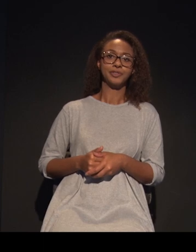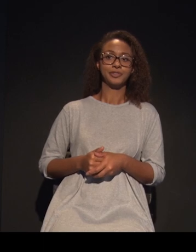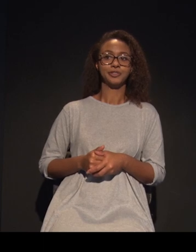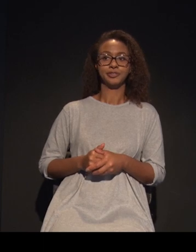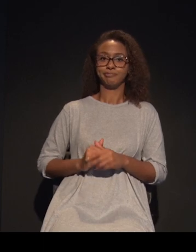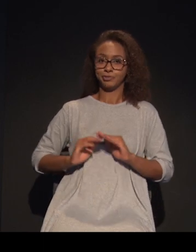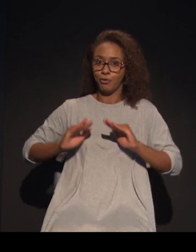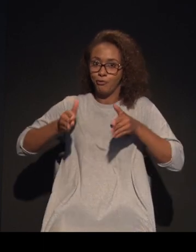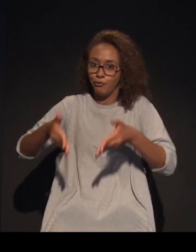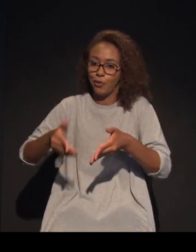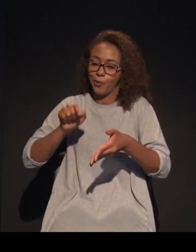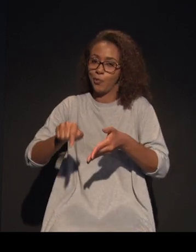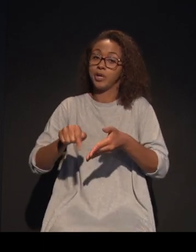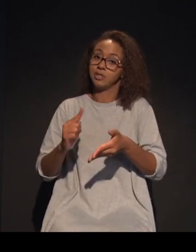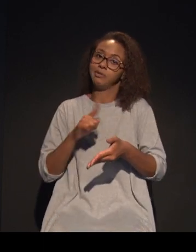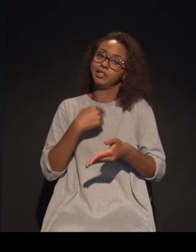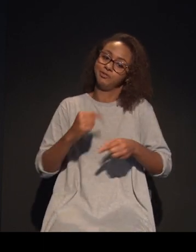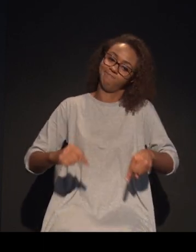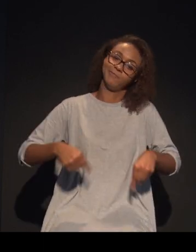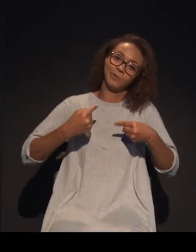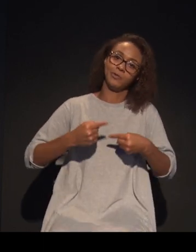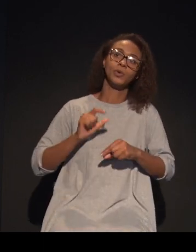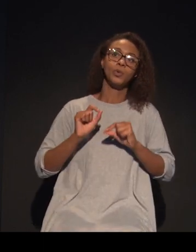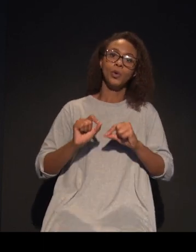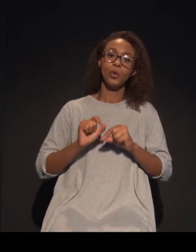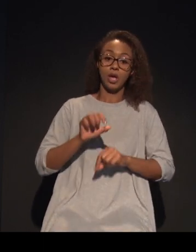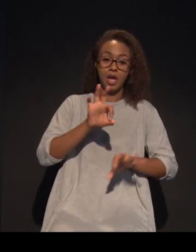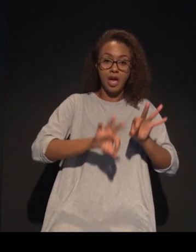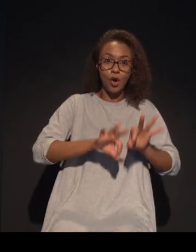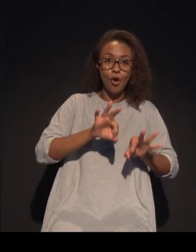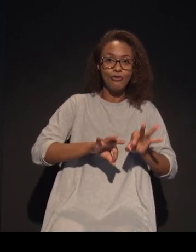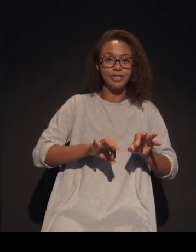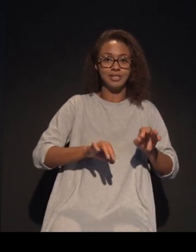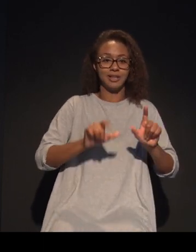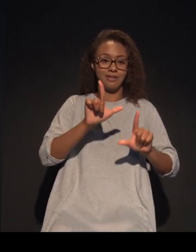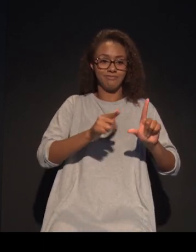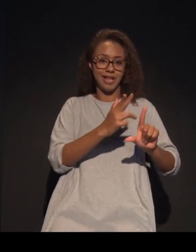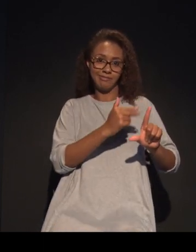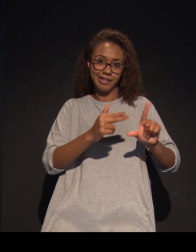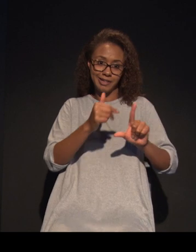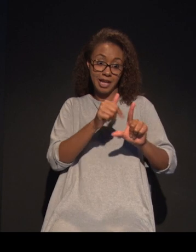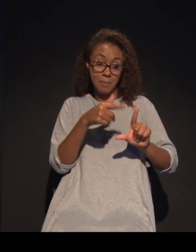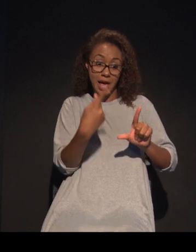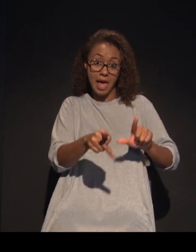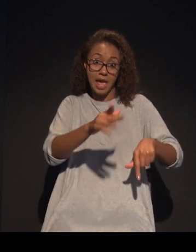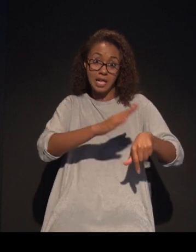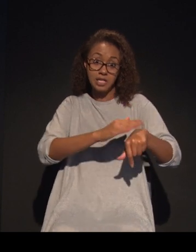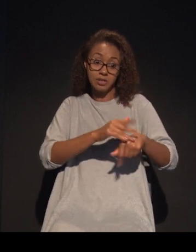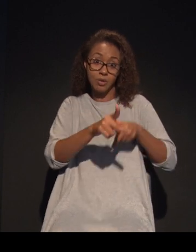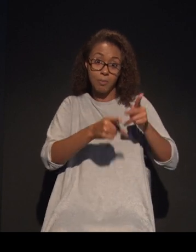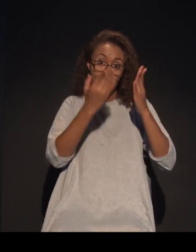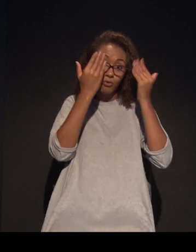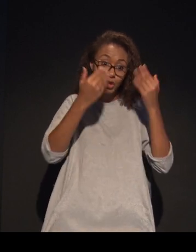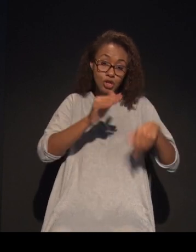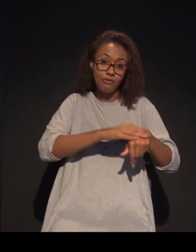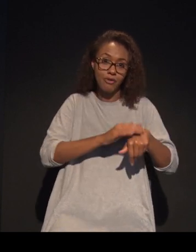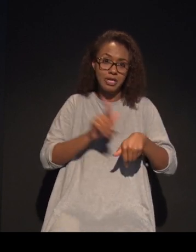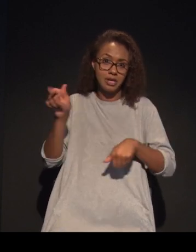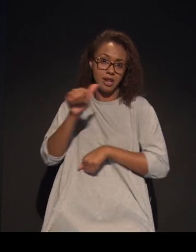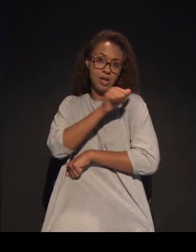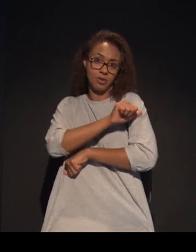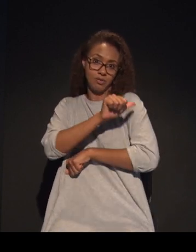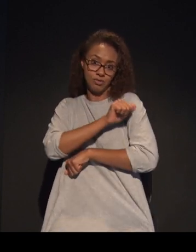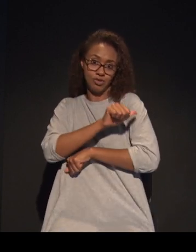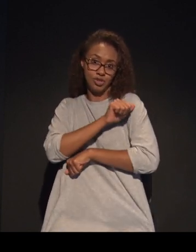então a gente tem um pouco de desafio continuação da oficina de desenho animado pelos próprios indígenas que teve uma vez no rio de janeiro